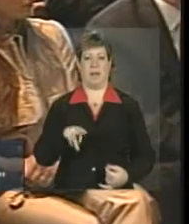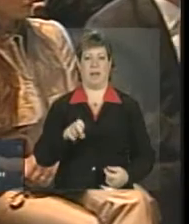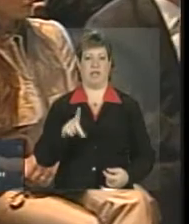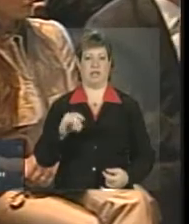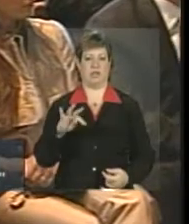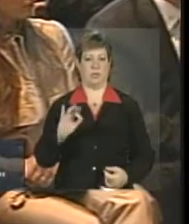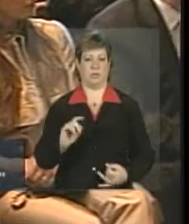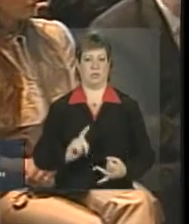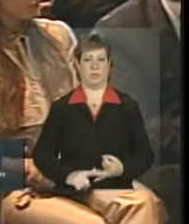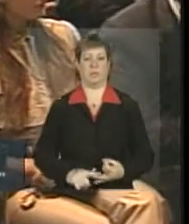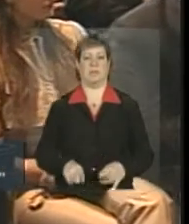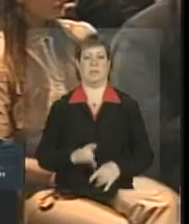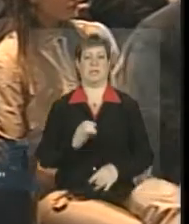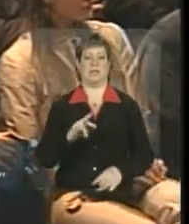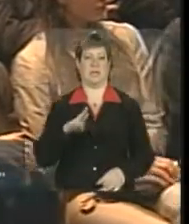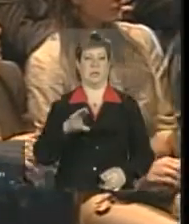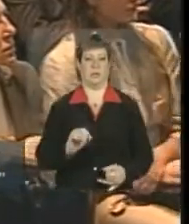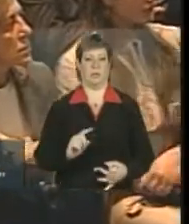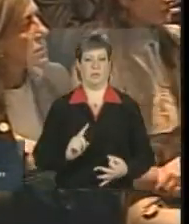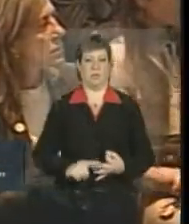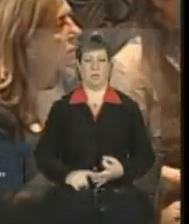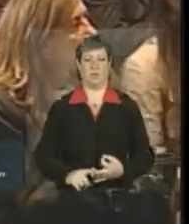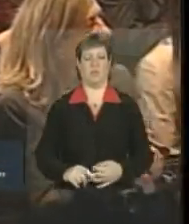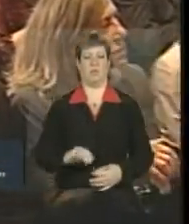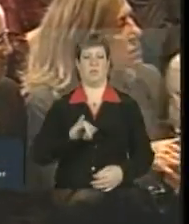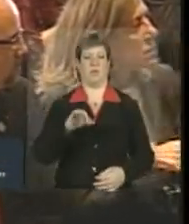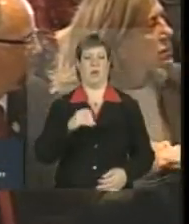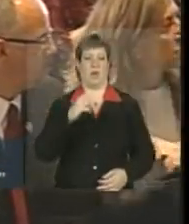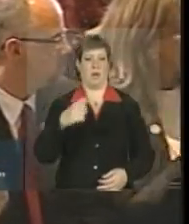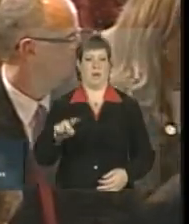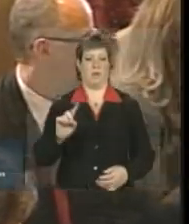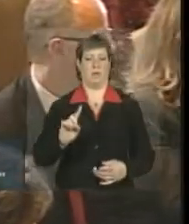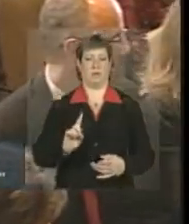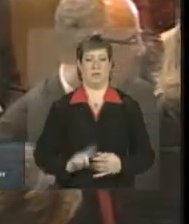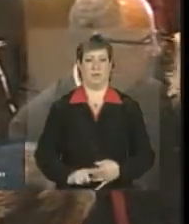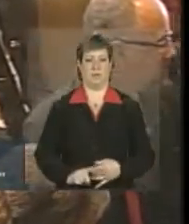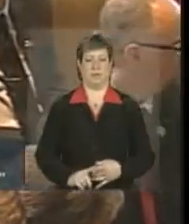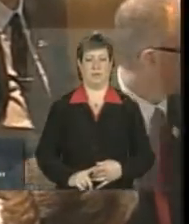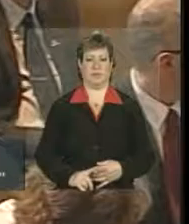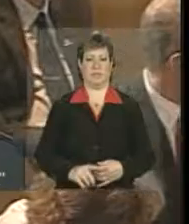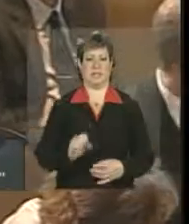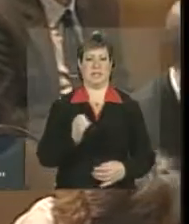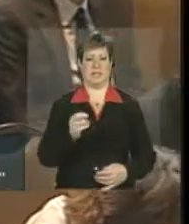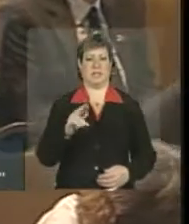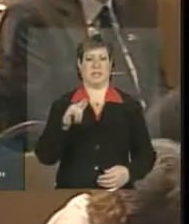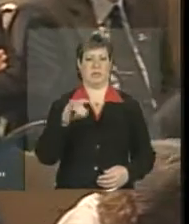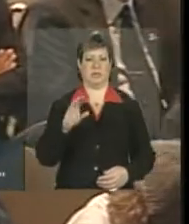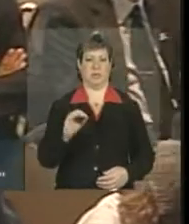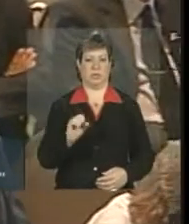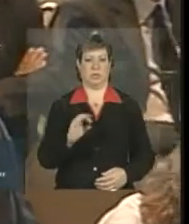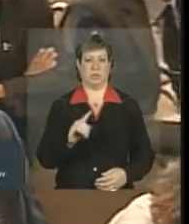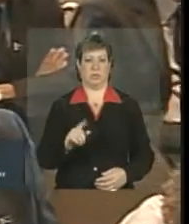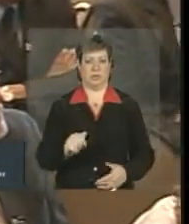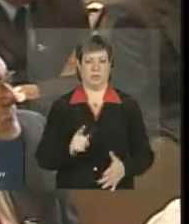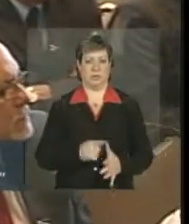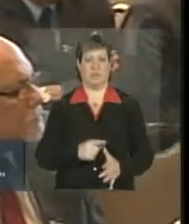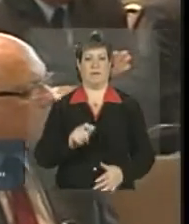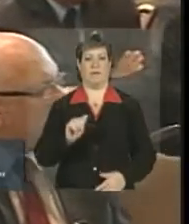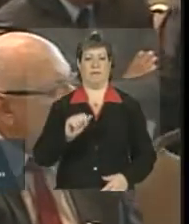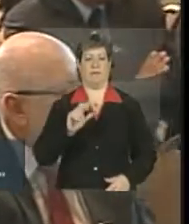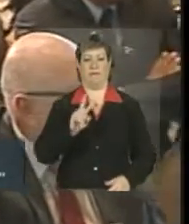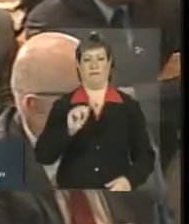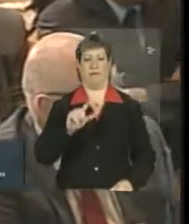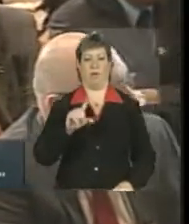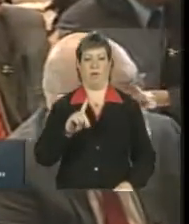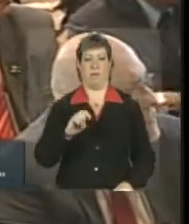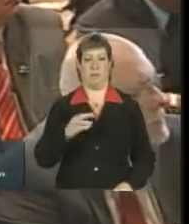Lira, Ciro Nogueira, João Ribeiro, Sérgio Souza, Valdemir